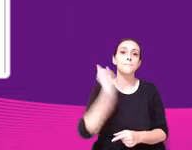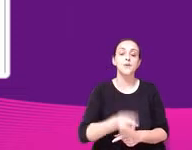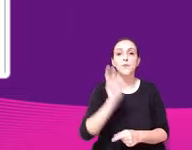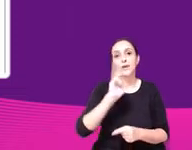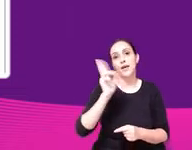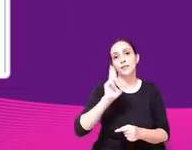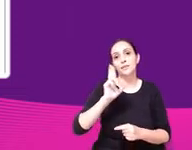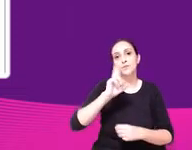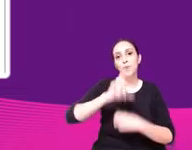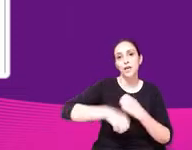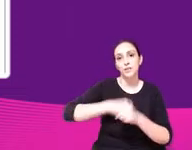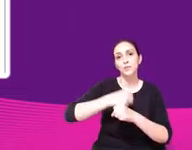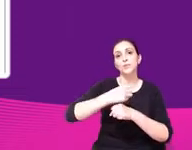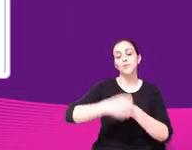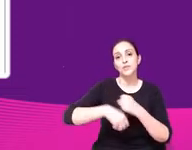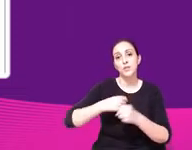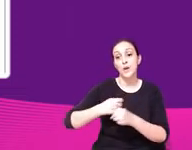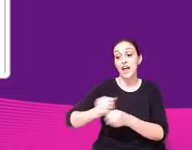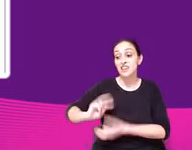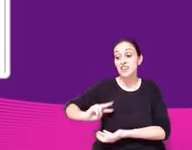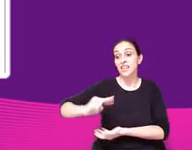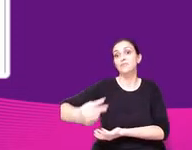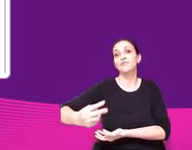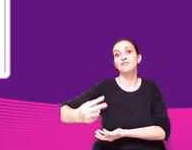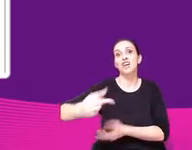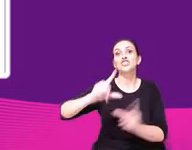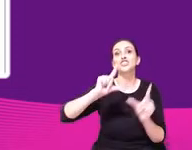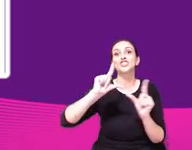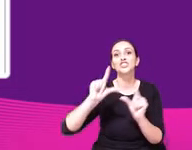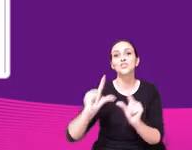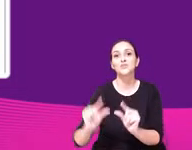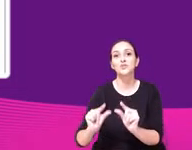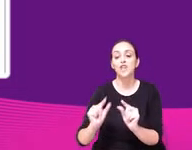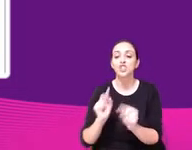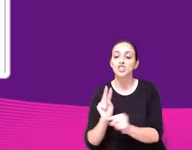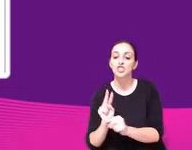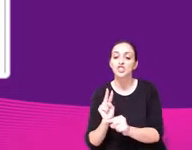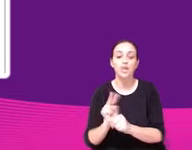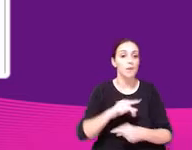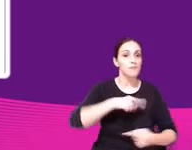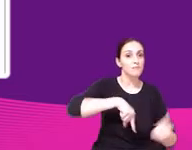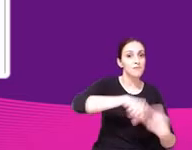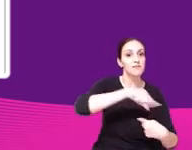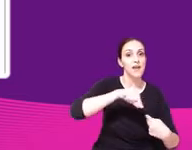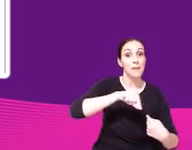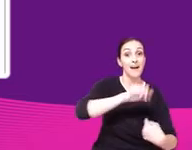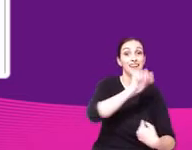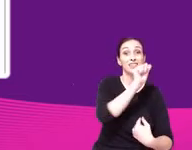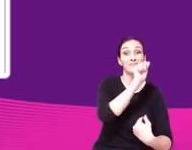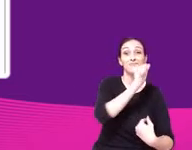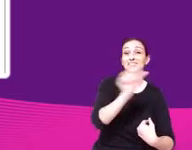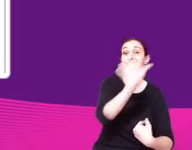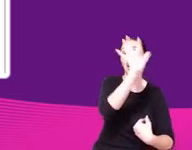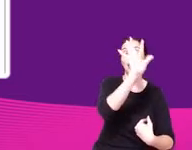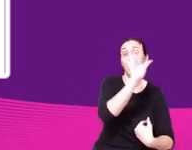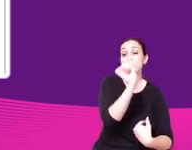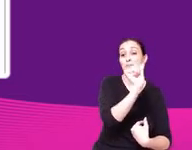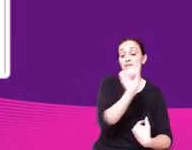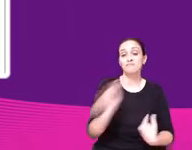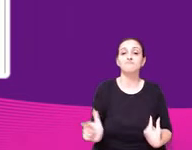por cada paciente transplantado em relação à manutenção em hemodiálise. E o que é interessante, vocês